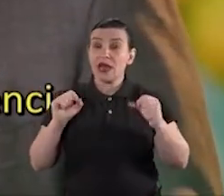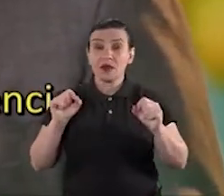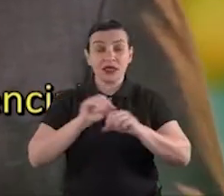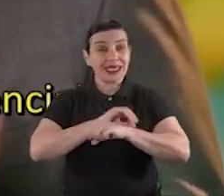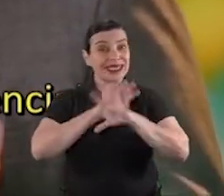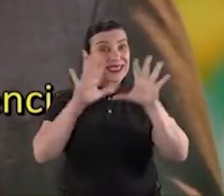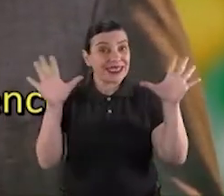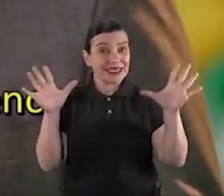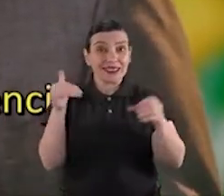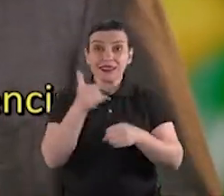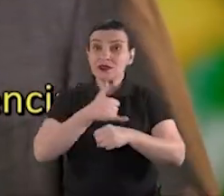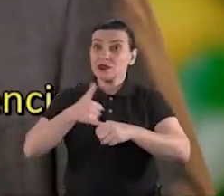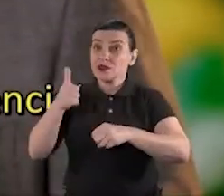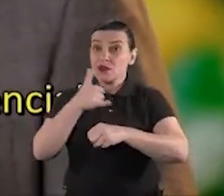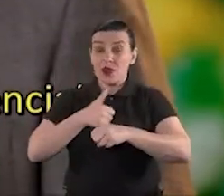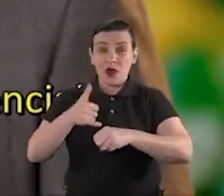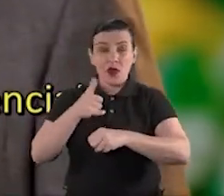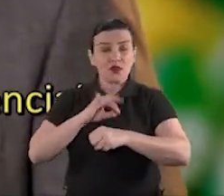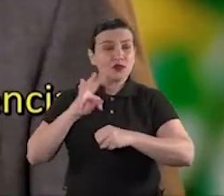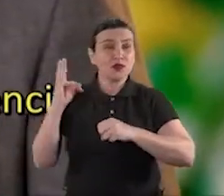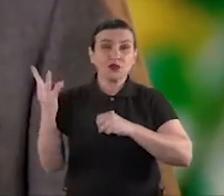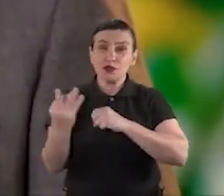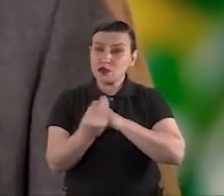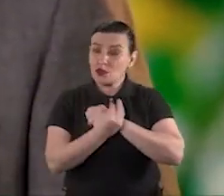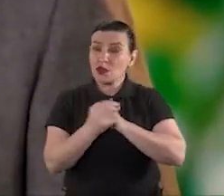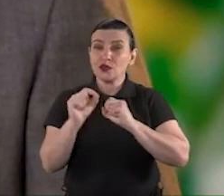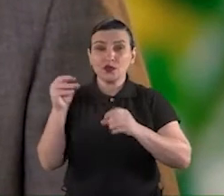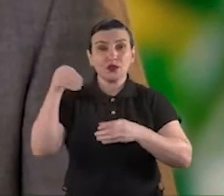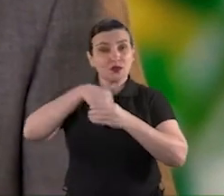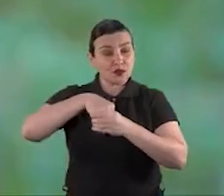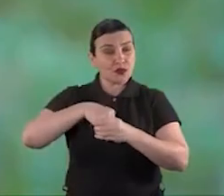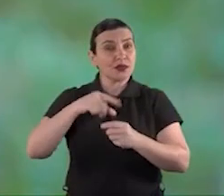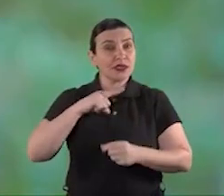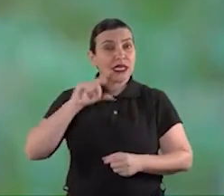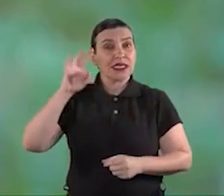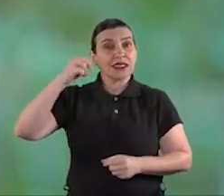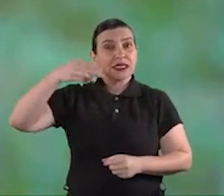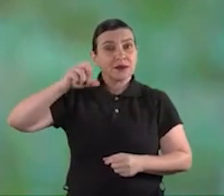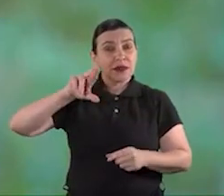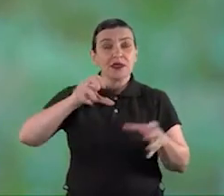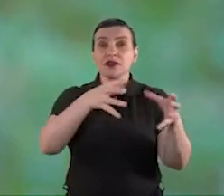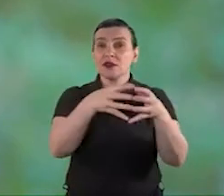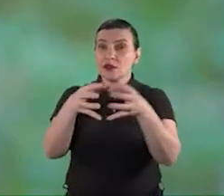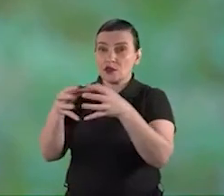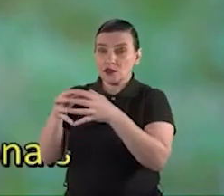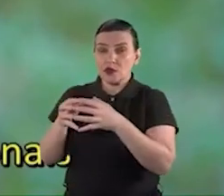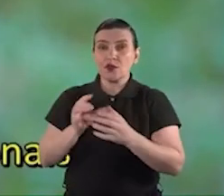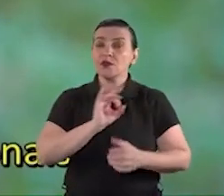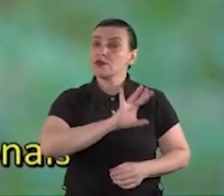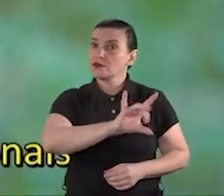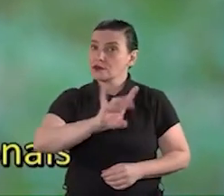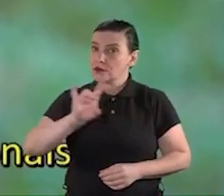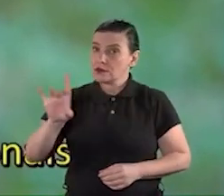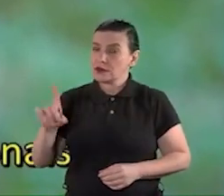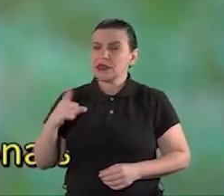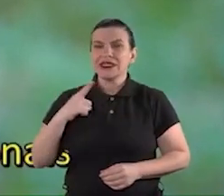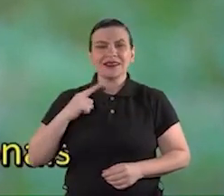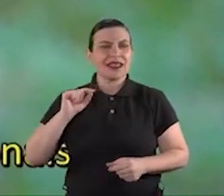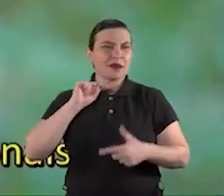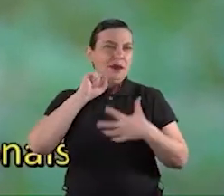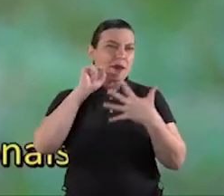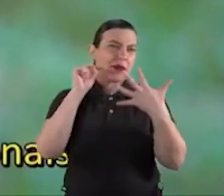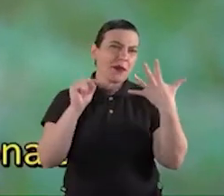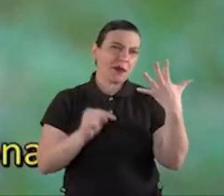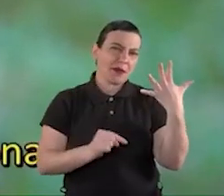geral que os óleos essenciais todos os e já contém terpenos e grupos funcionais coletivamente Existem